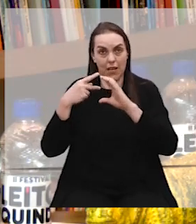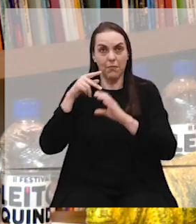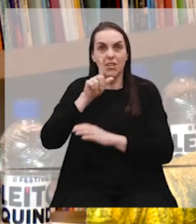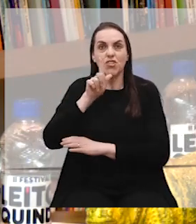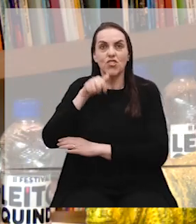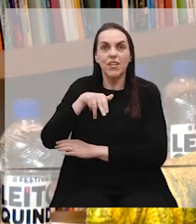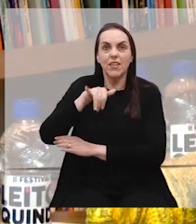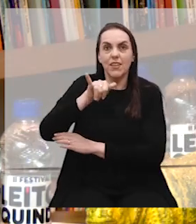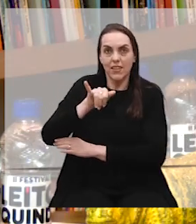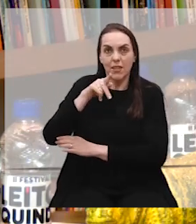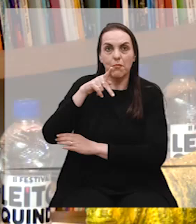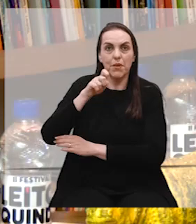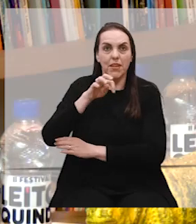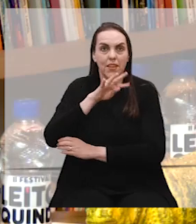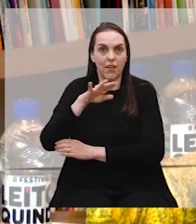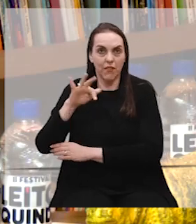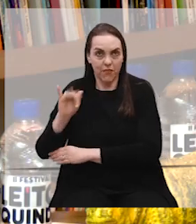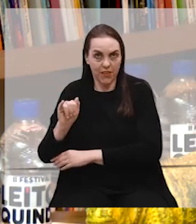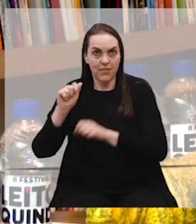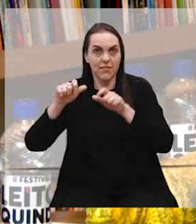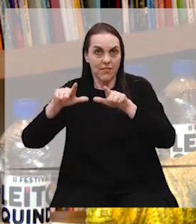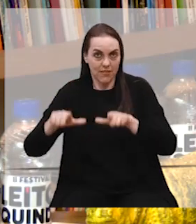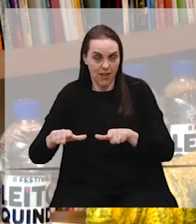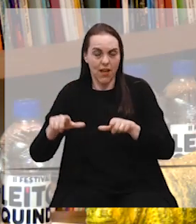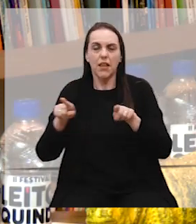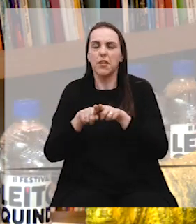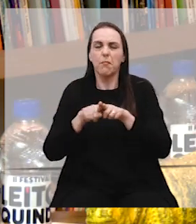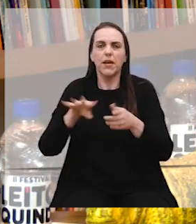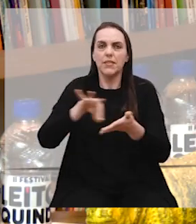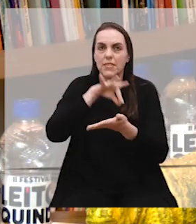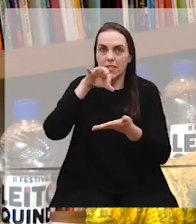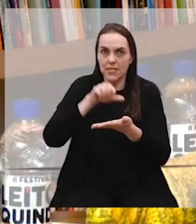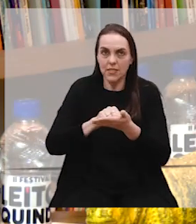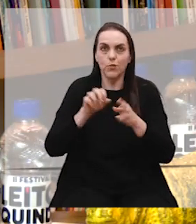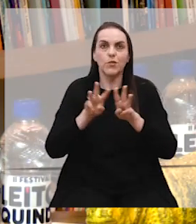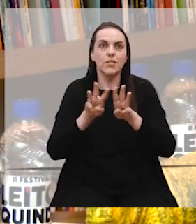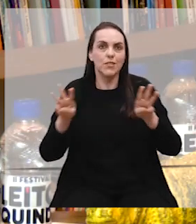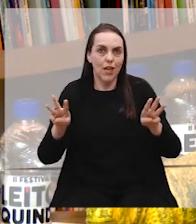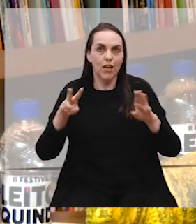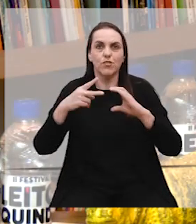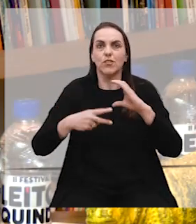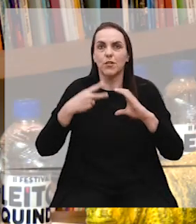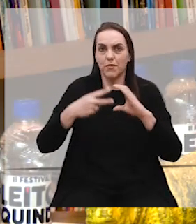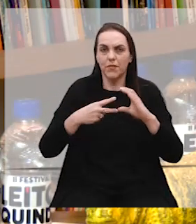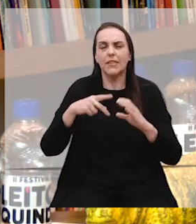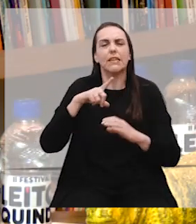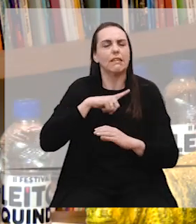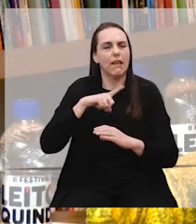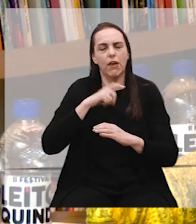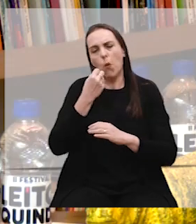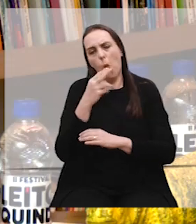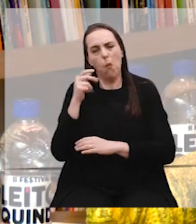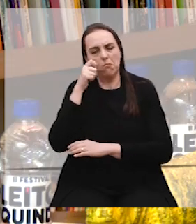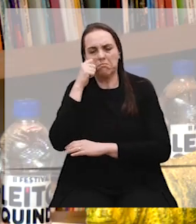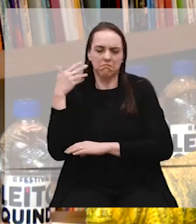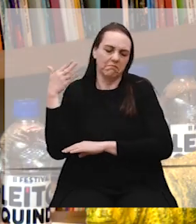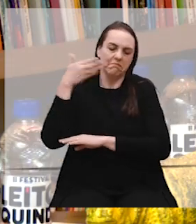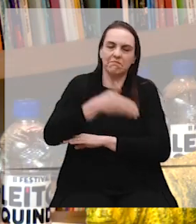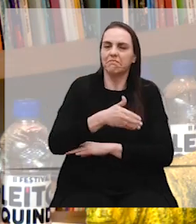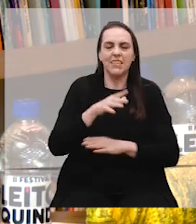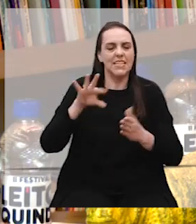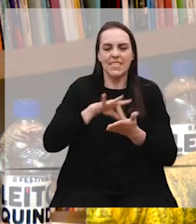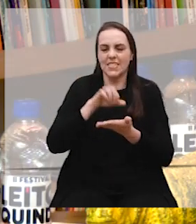Câmara. Quem puder se inscrever, tem no site da Câmara também como se inscrever, mas se não, vai lá mesmo sem inscrição e vai